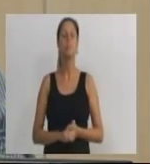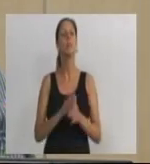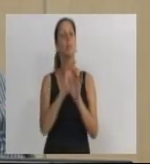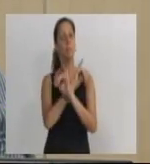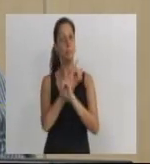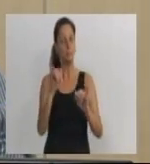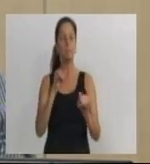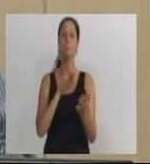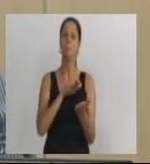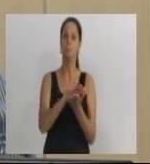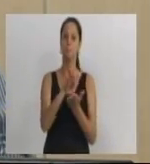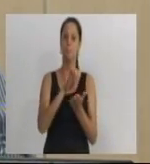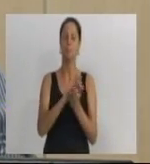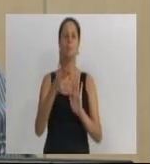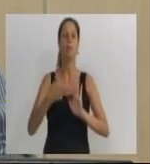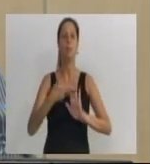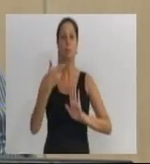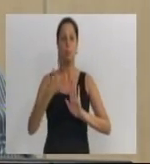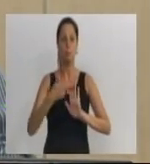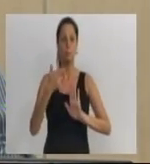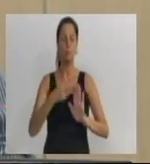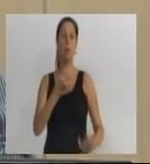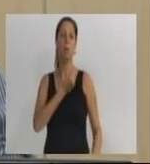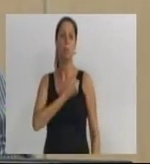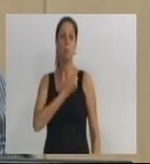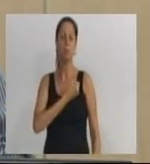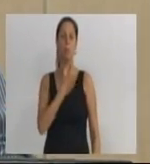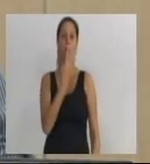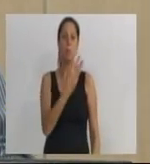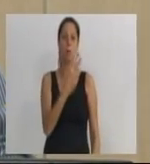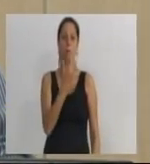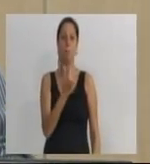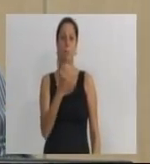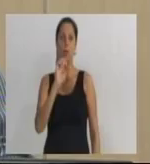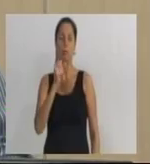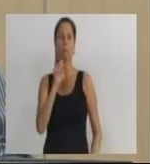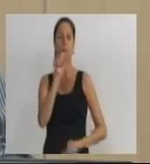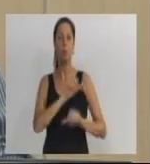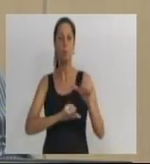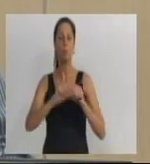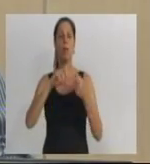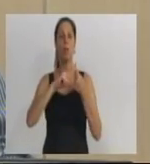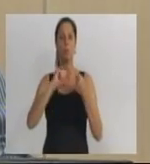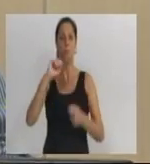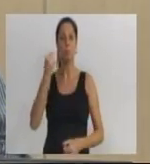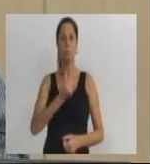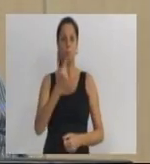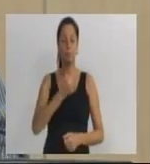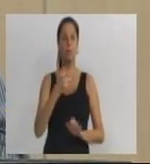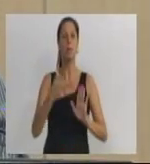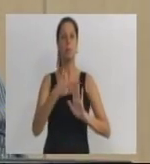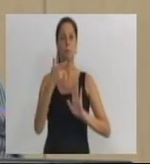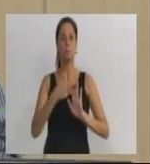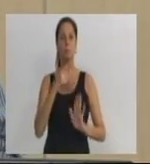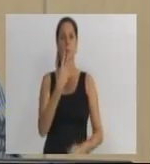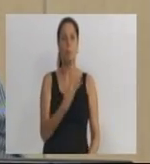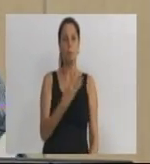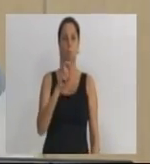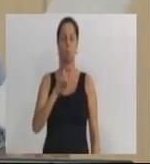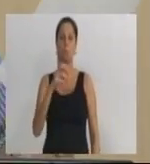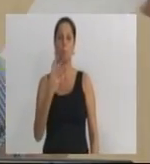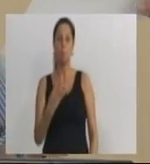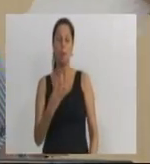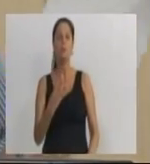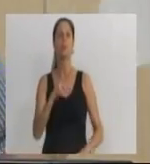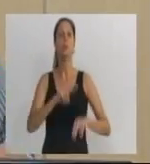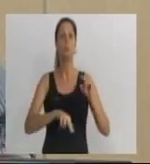Comunique-se, publique-se a resolução número 468, que altera a redação do artigo 1º da resolução 454, de 14 de julho